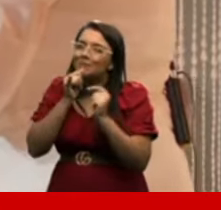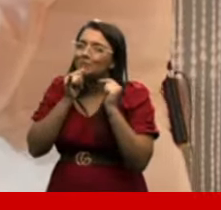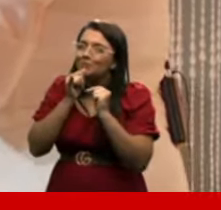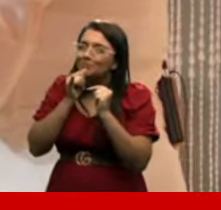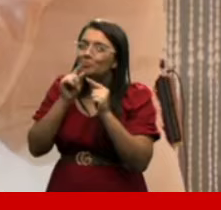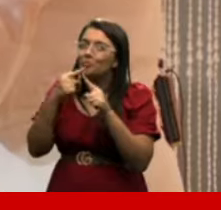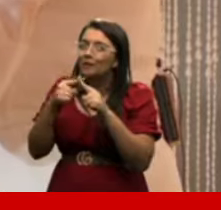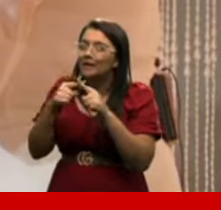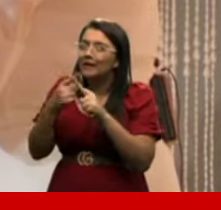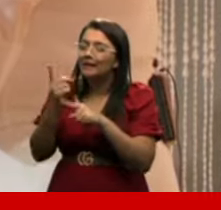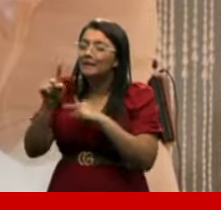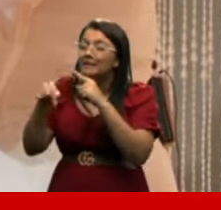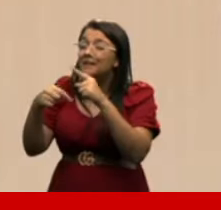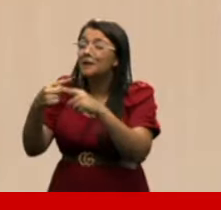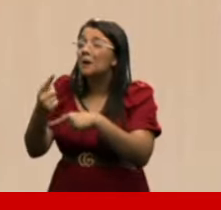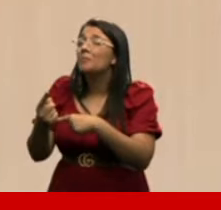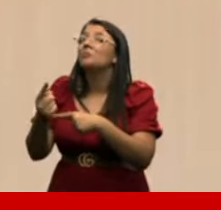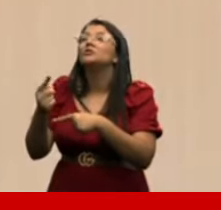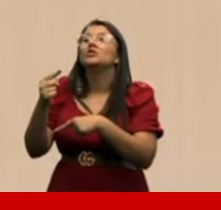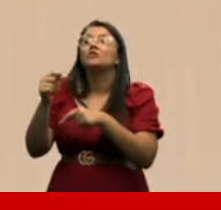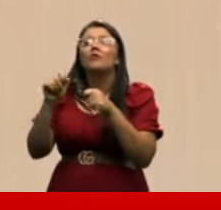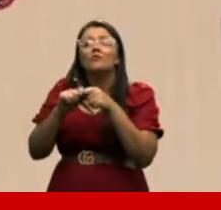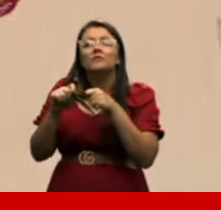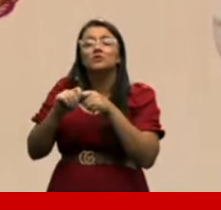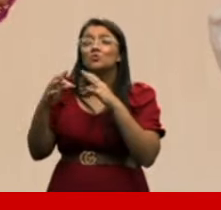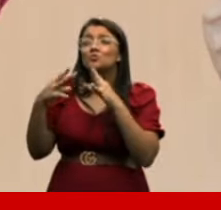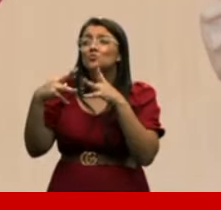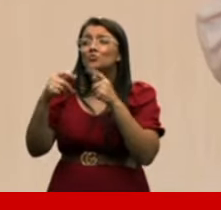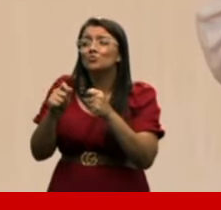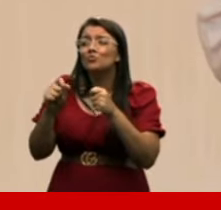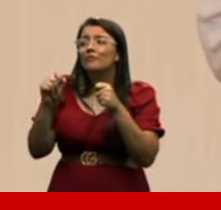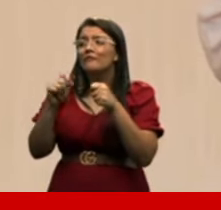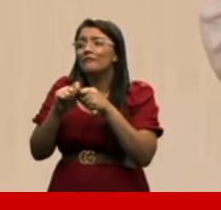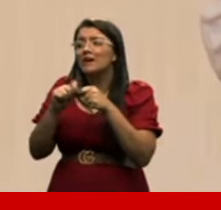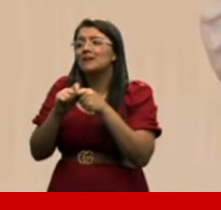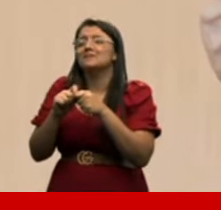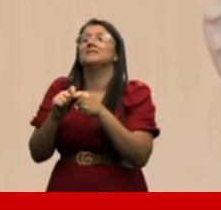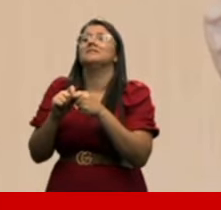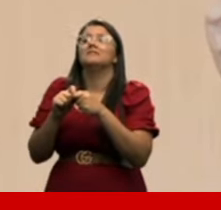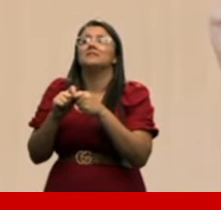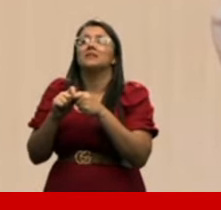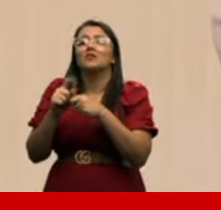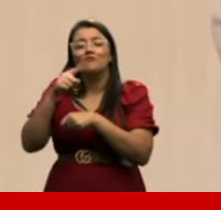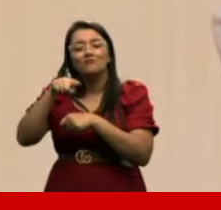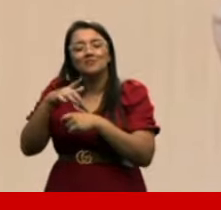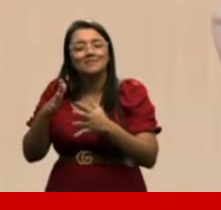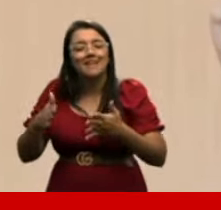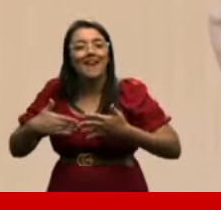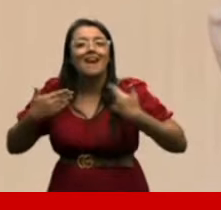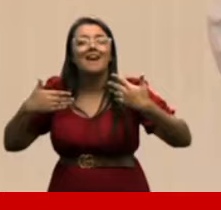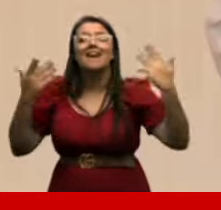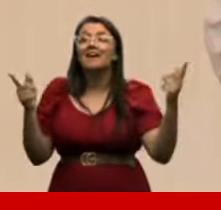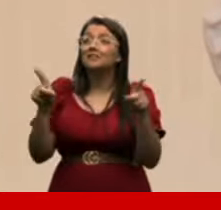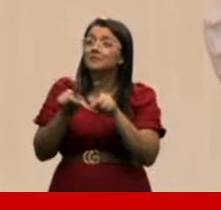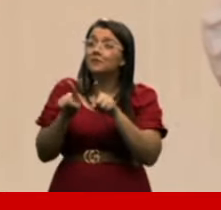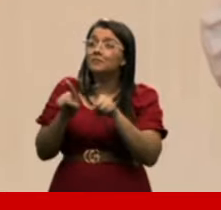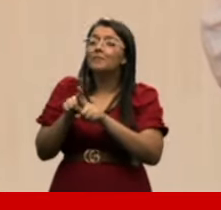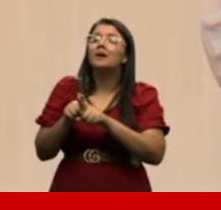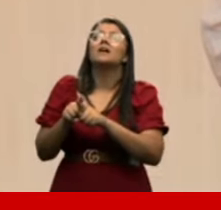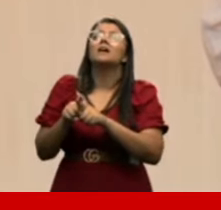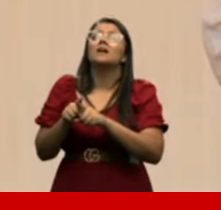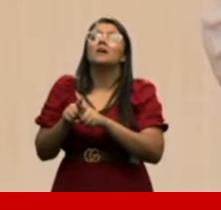mais tarde, eles vão fazer tudo o que você fazia e você vai se alegrar. Você vai